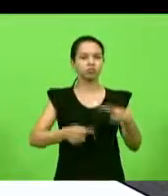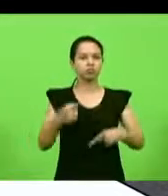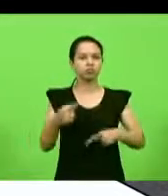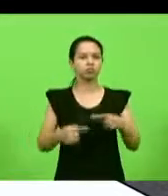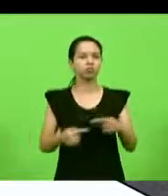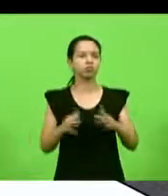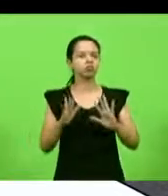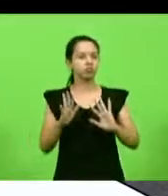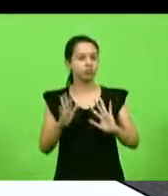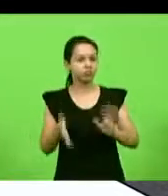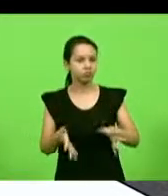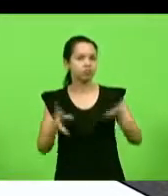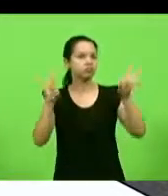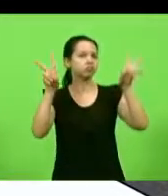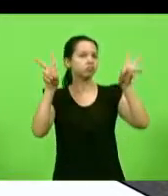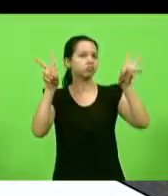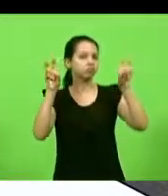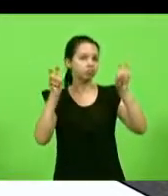dessas rodovias?